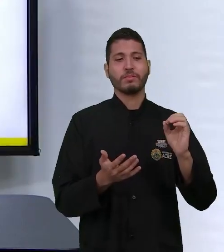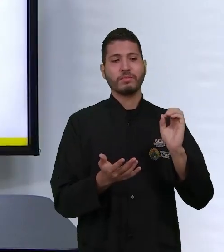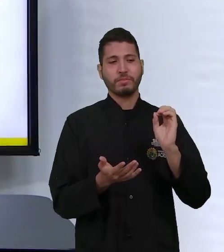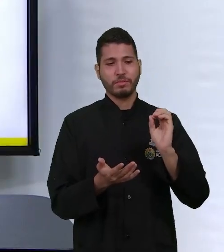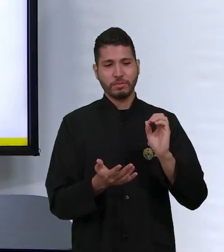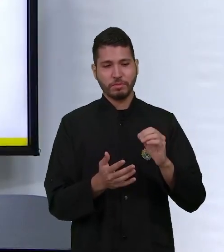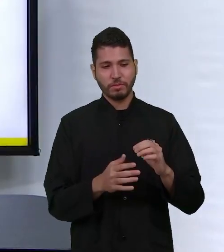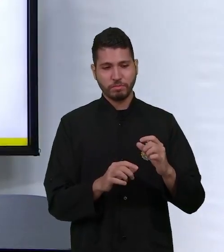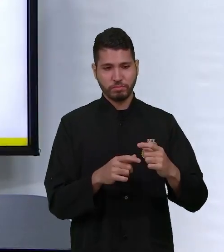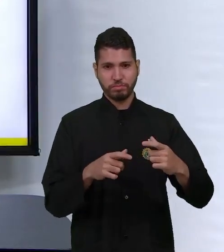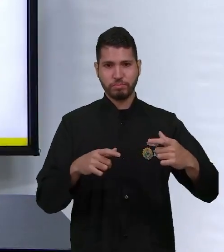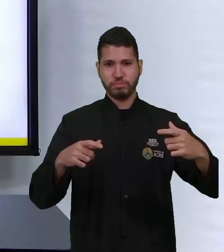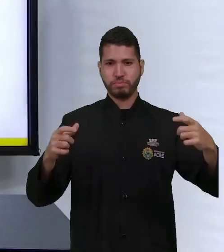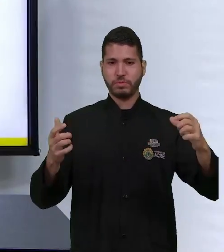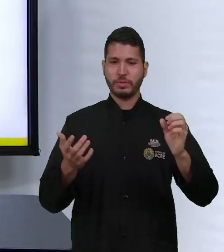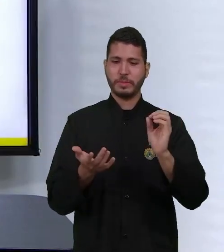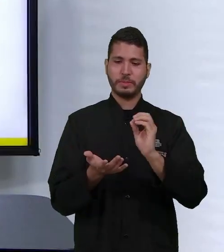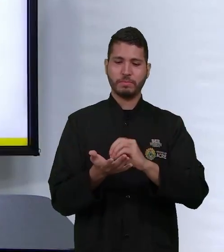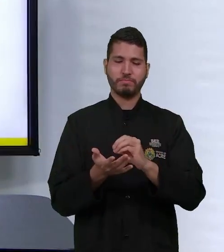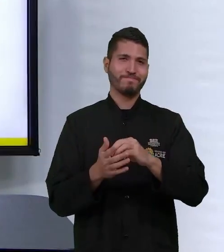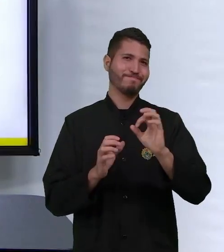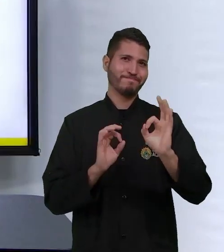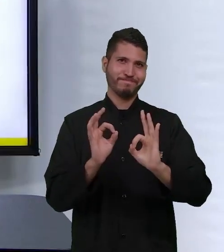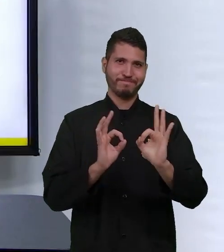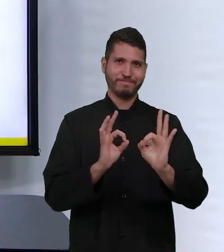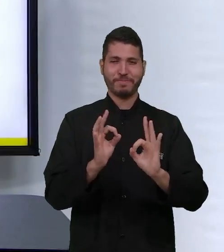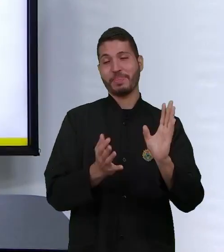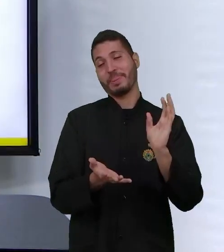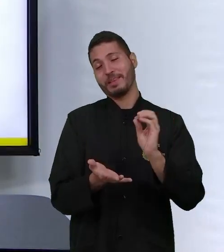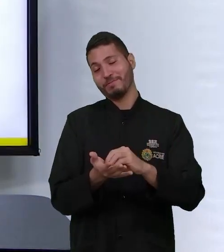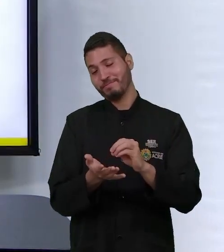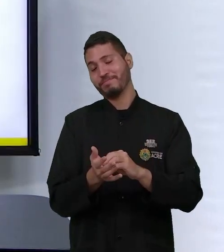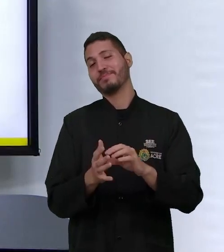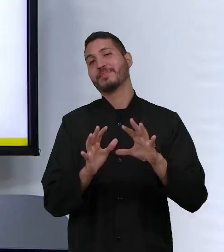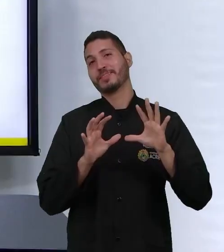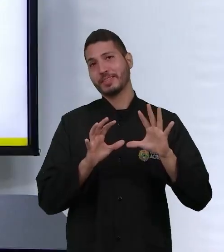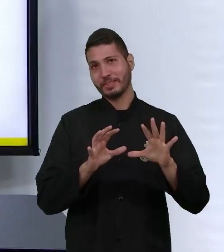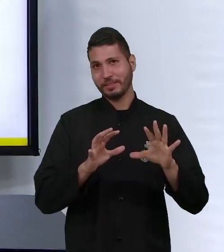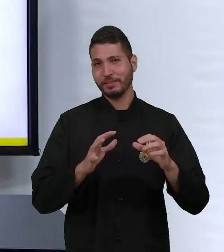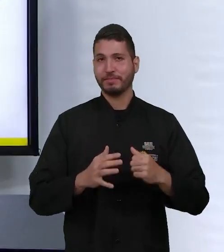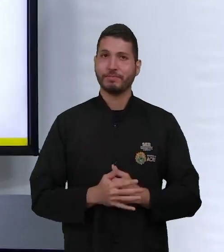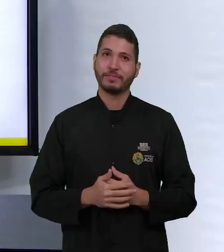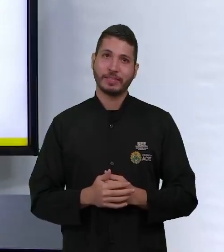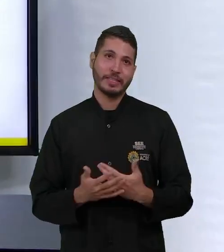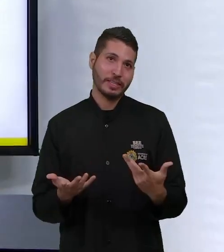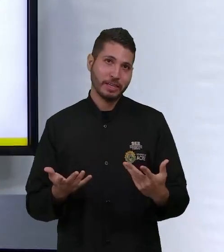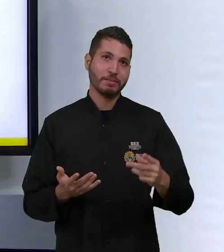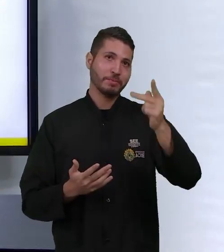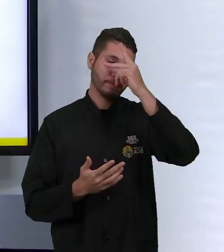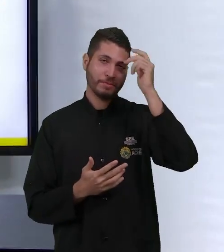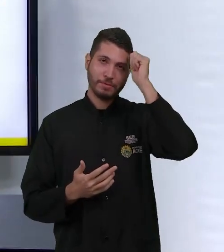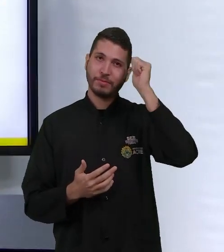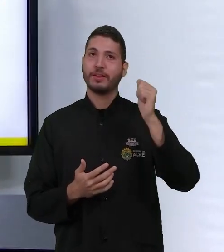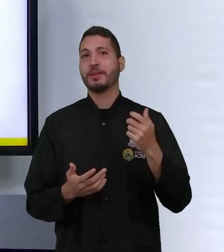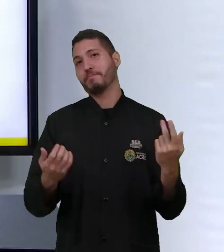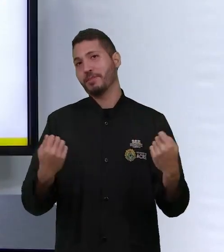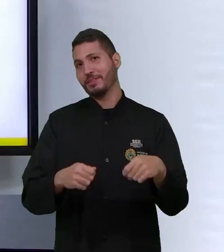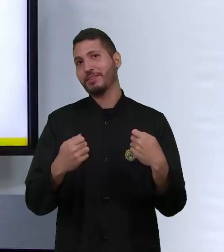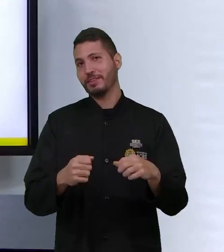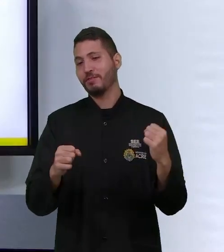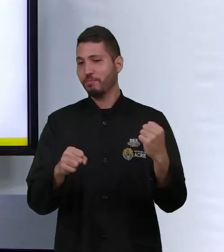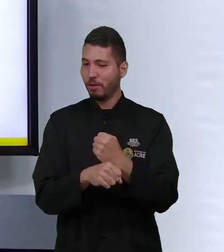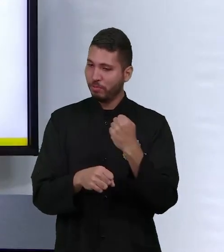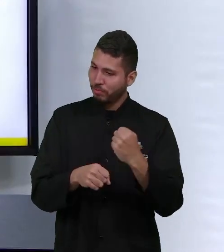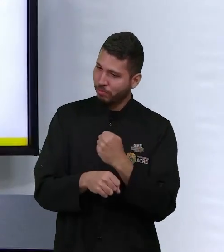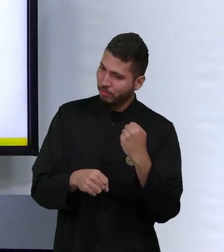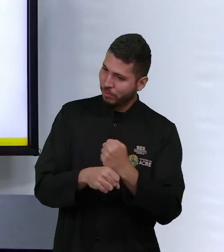forma desordenada. E quando a prefeitura quer construir uma praça ou uma rua, precisa alargar, precisa afastar, precisa fazer uma obra. A